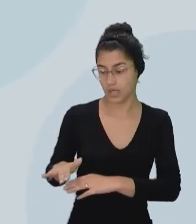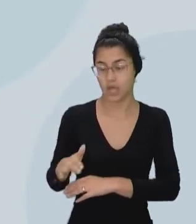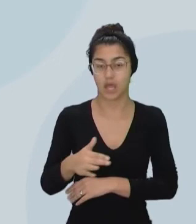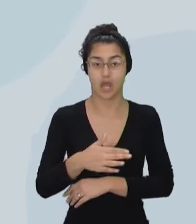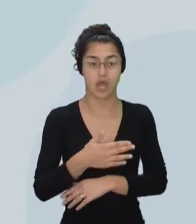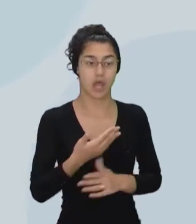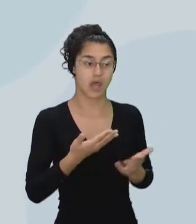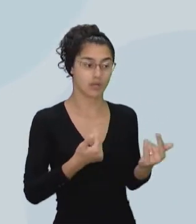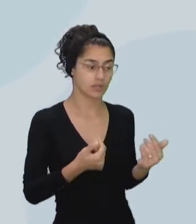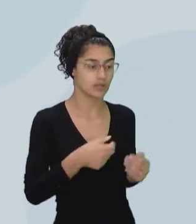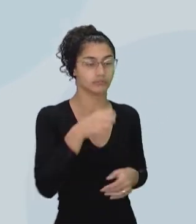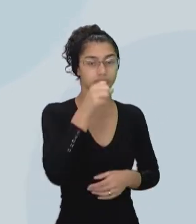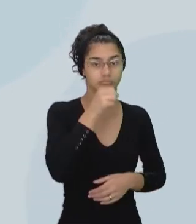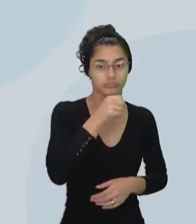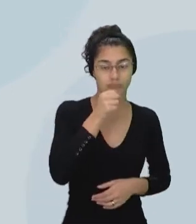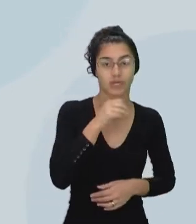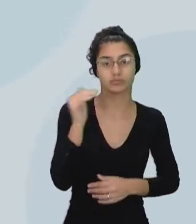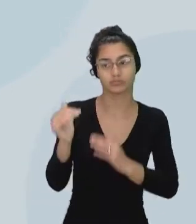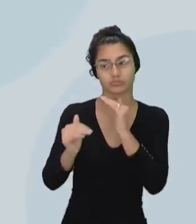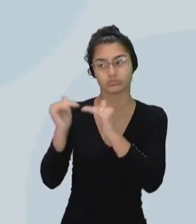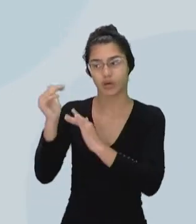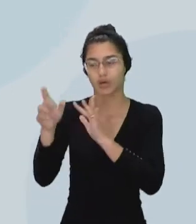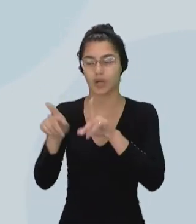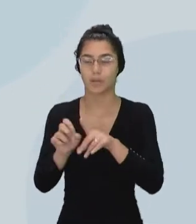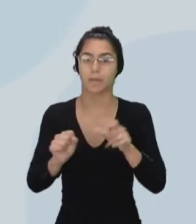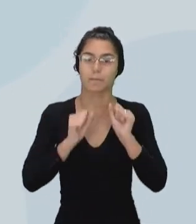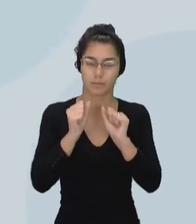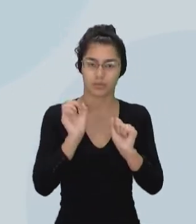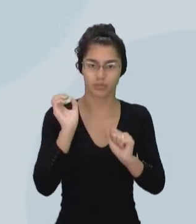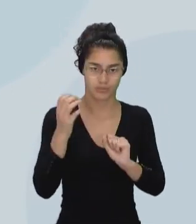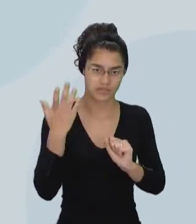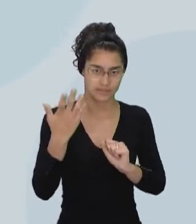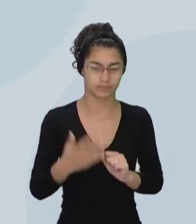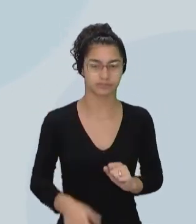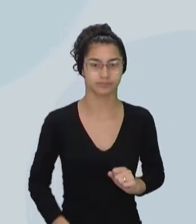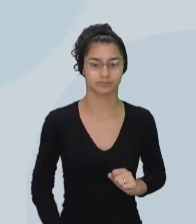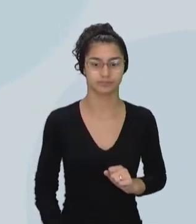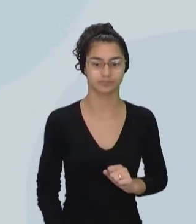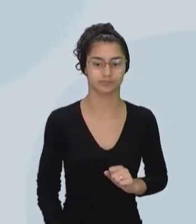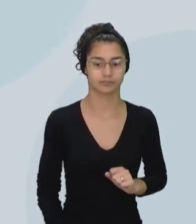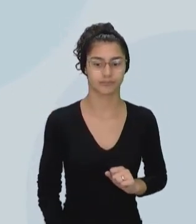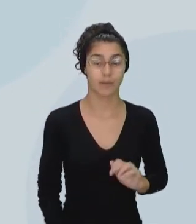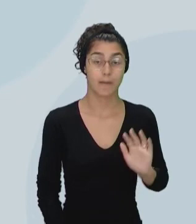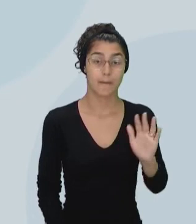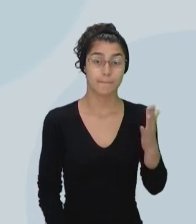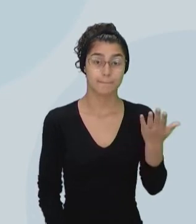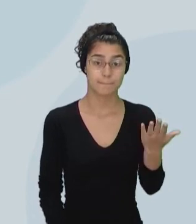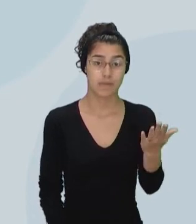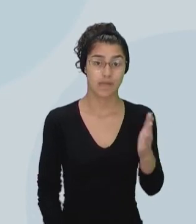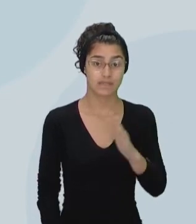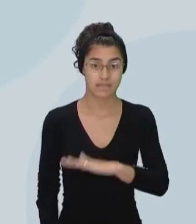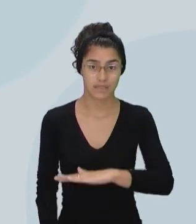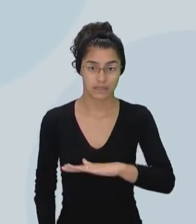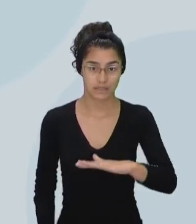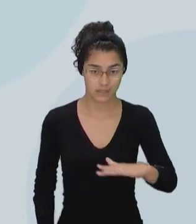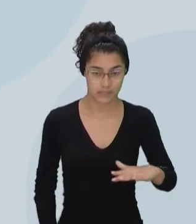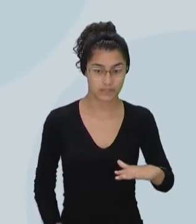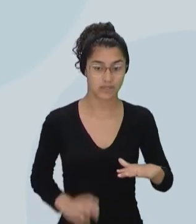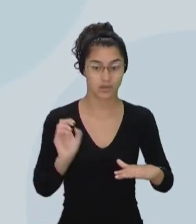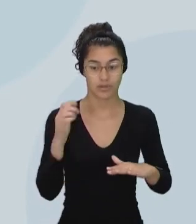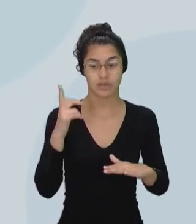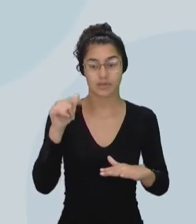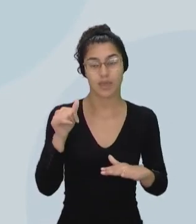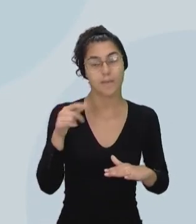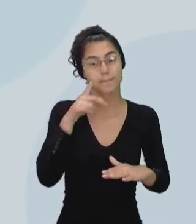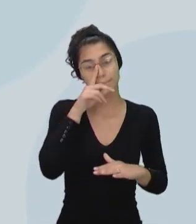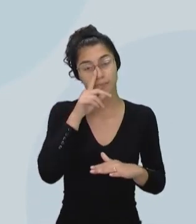adolescentes, idosos, adultos também podem entrar nesse quadro de desnutrição, Só que no caso das crianças, esse quadro é